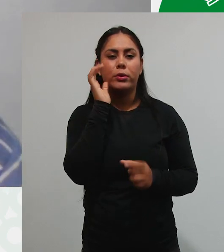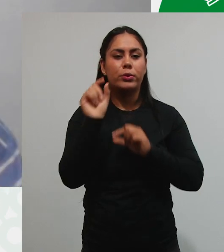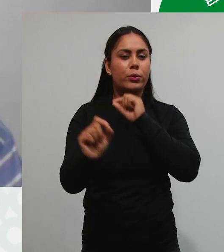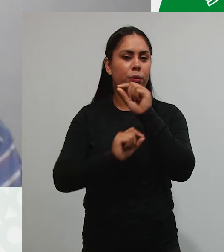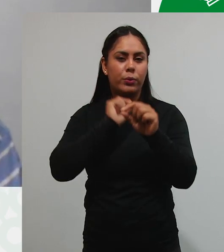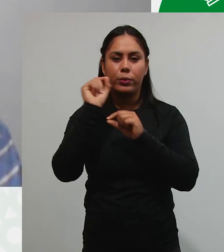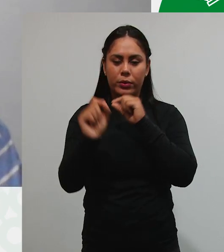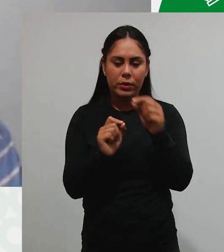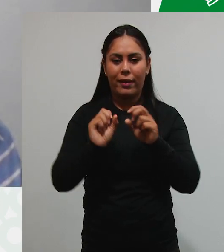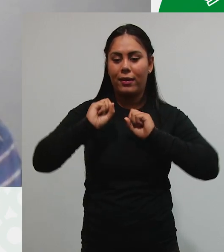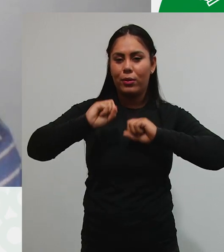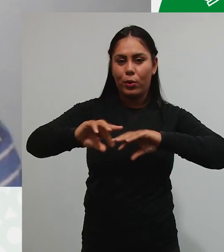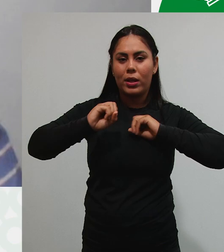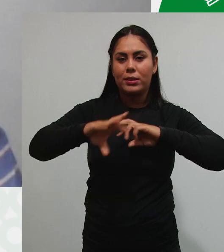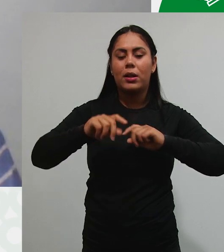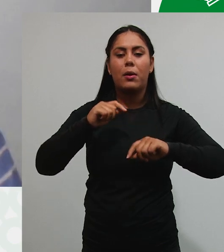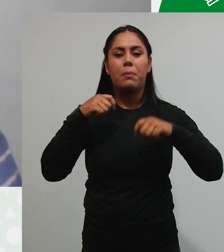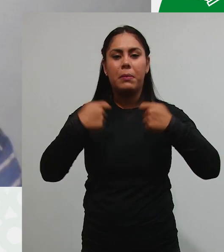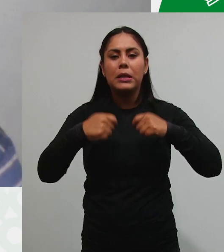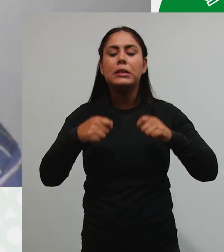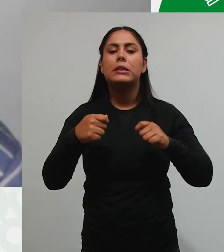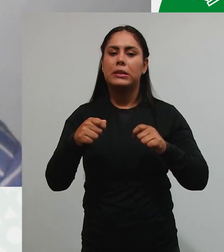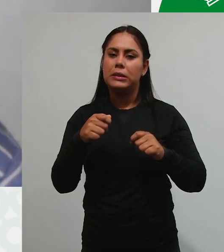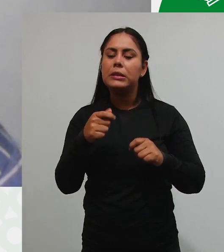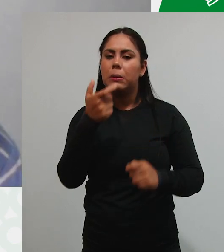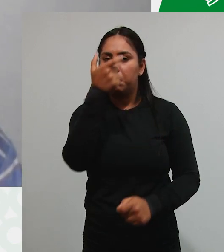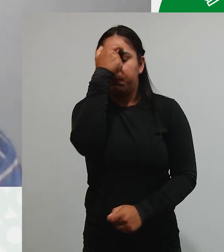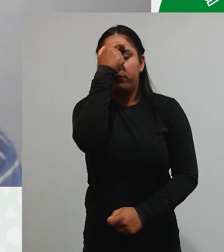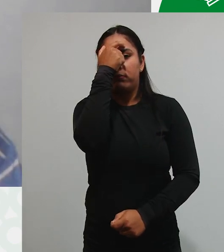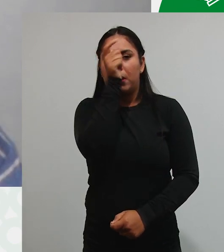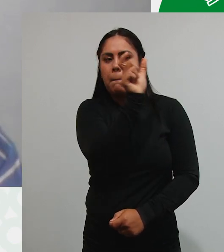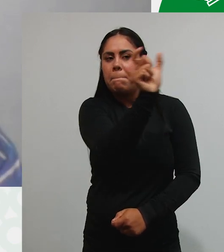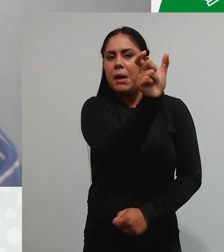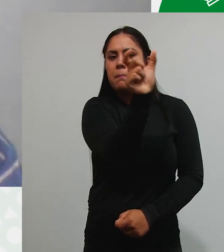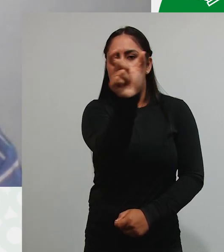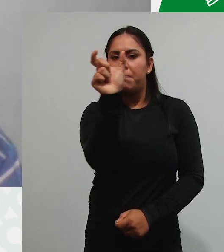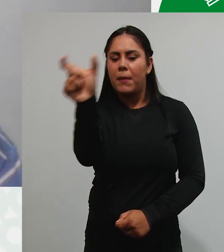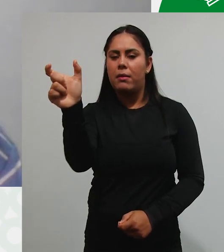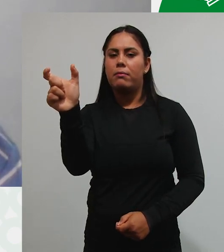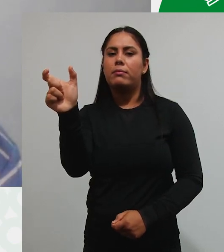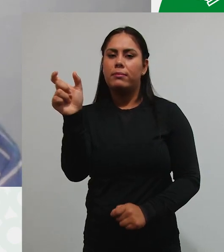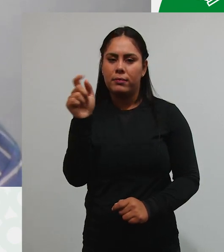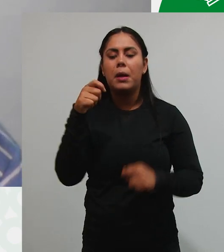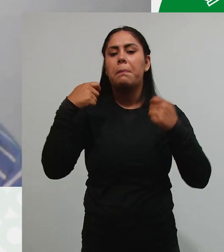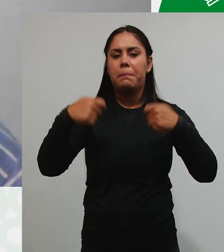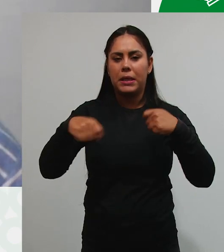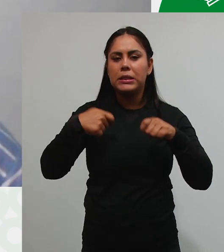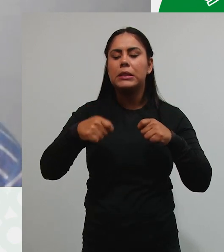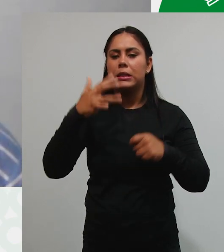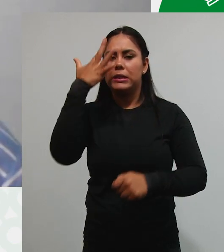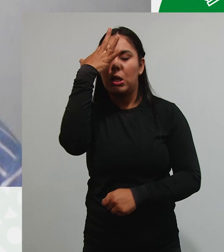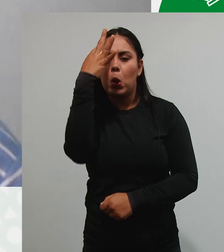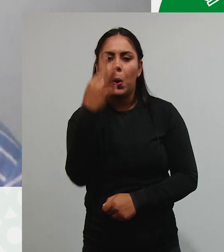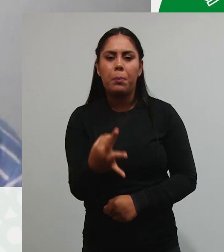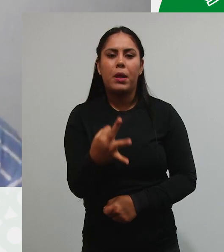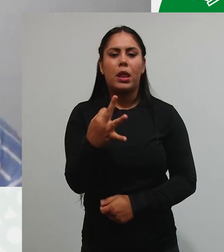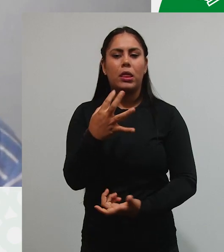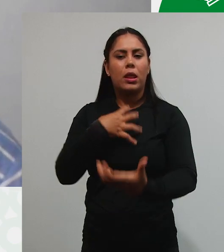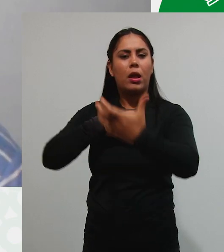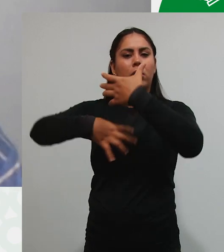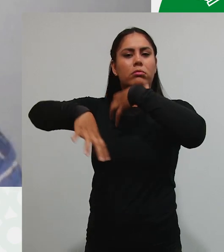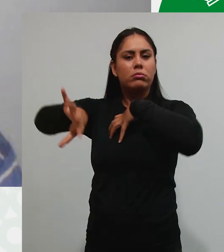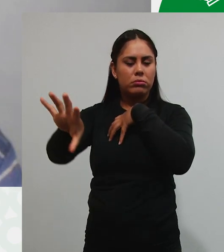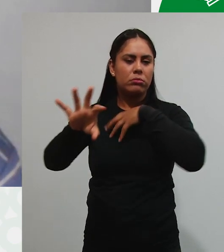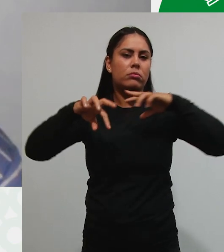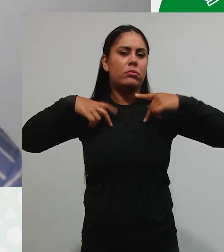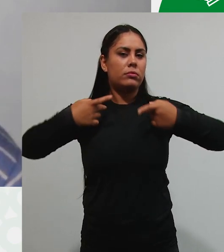acho que a educação ela tem que ser humanizada e humanizadora. Nós temos que compreender o ser